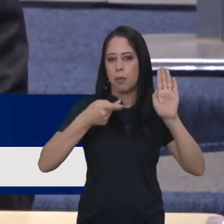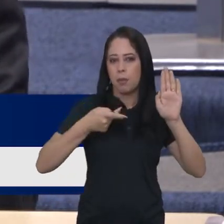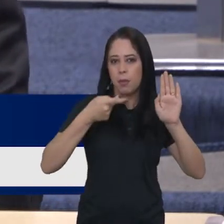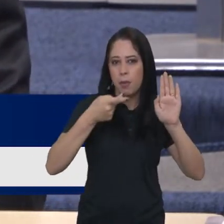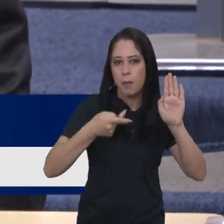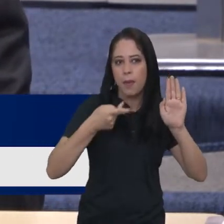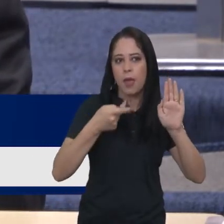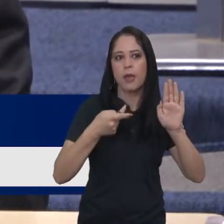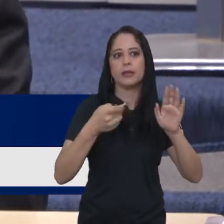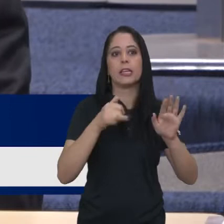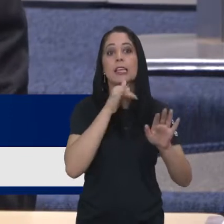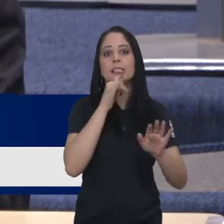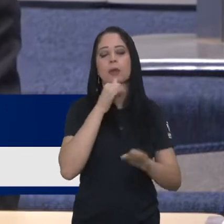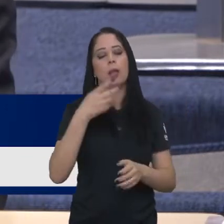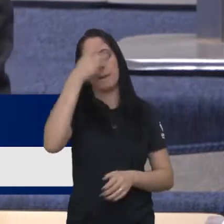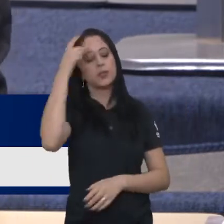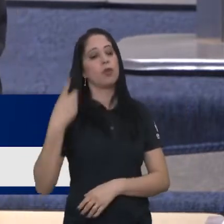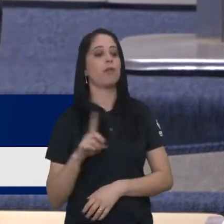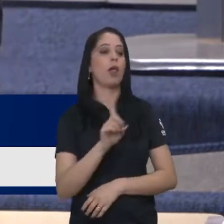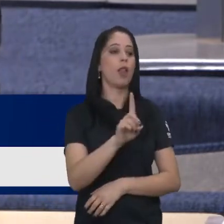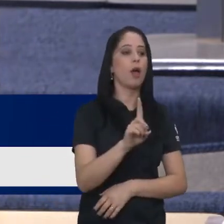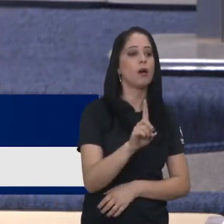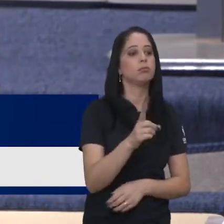compra e venda.